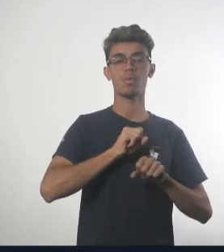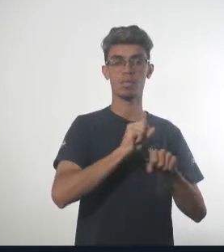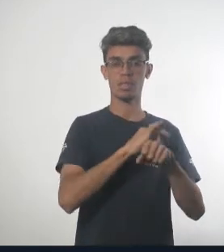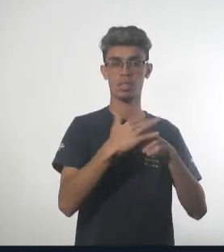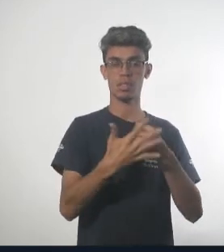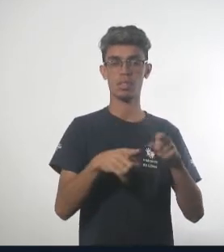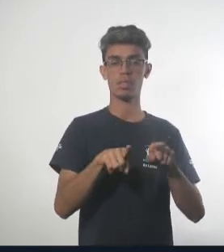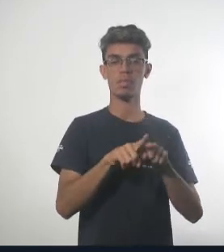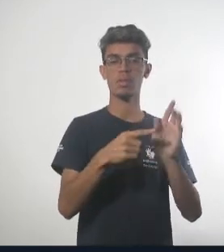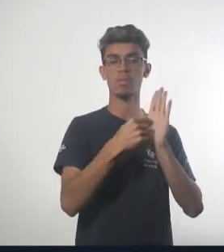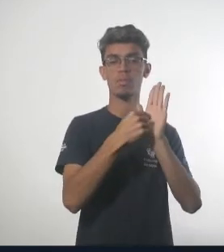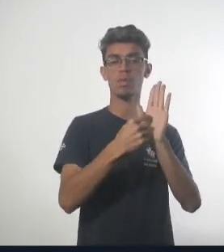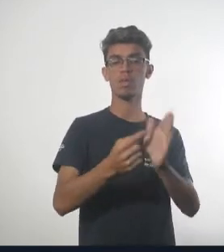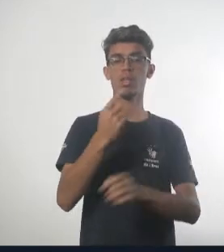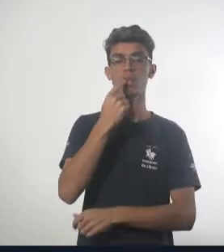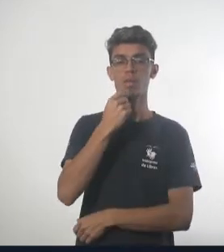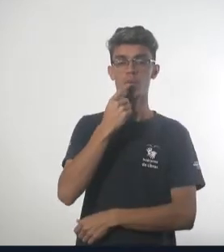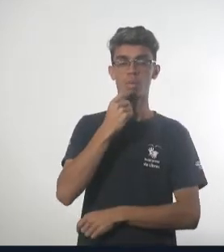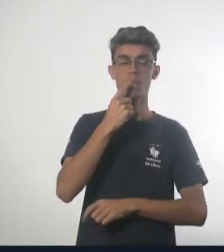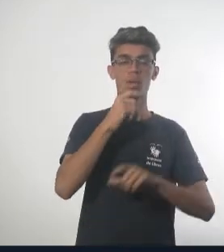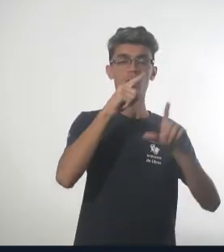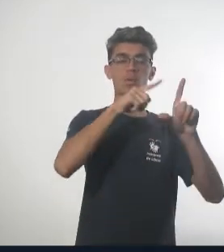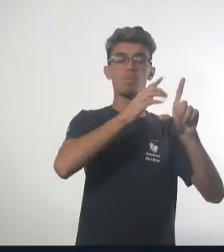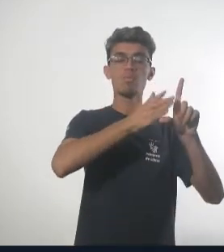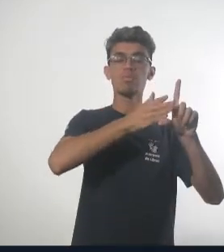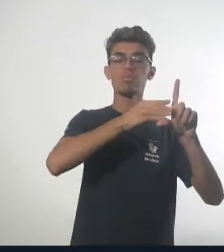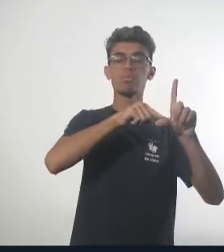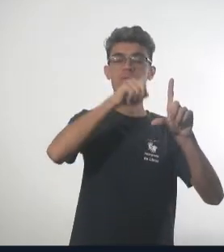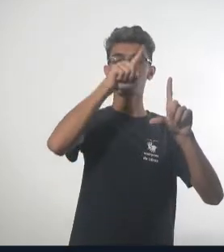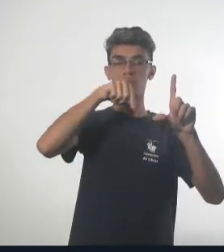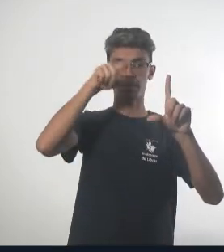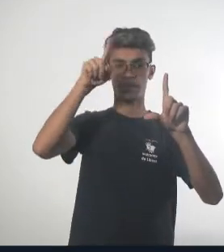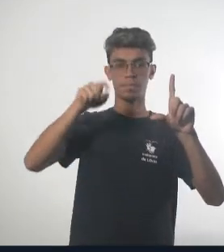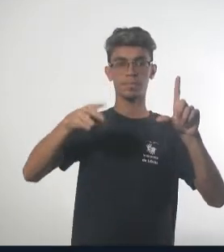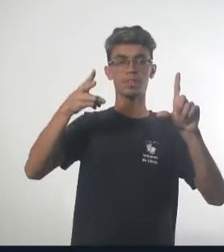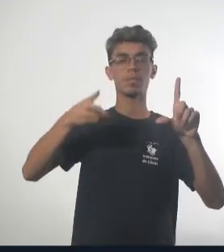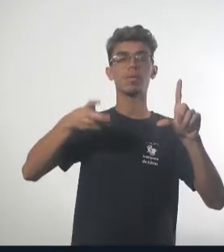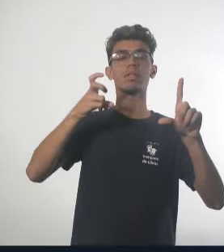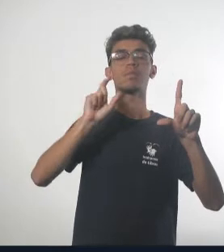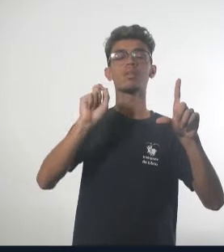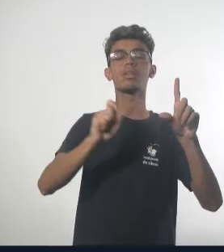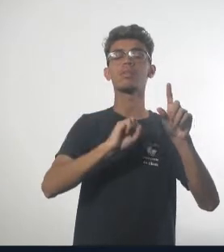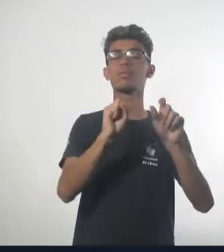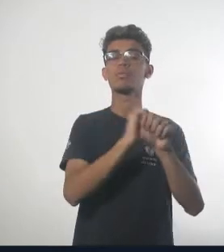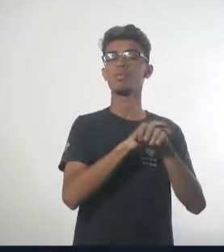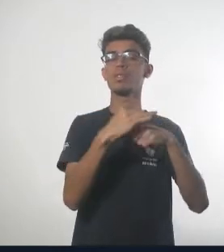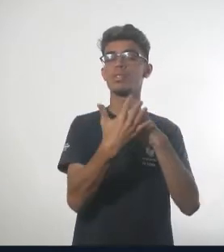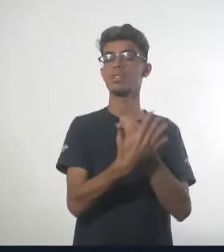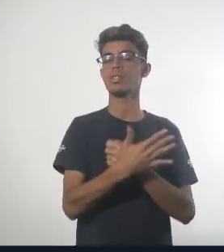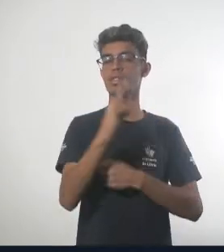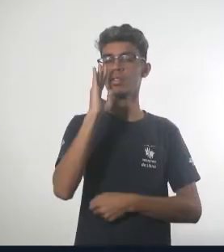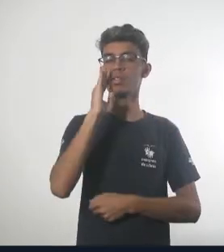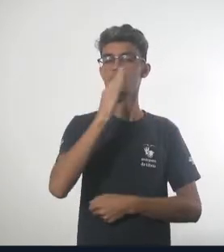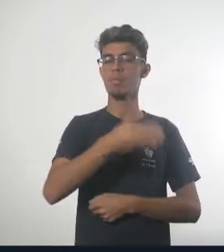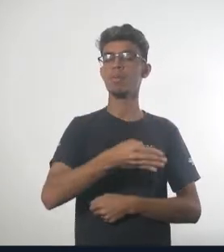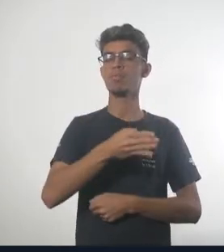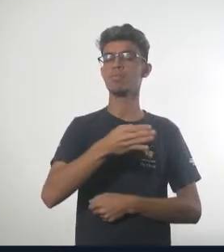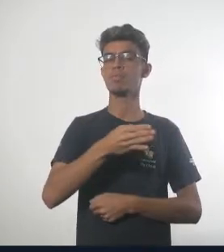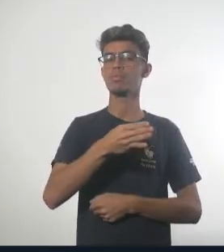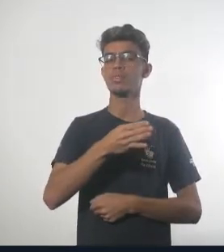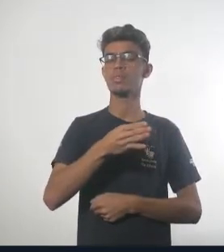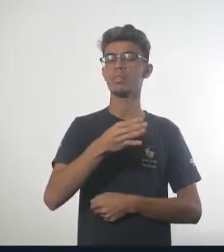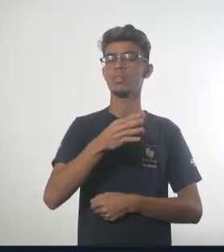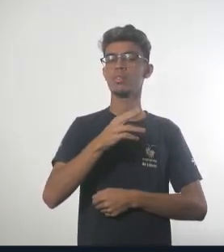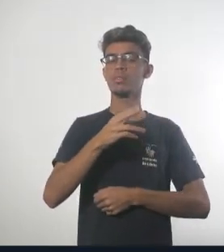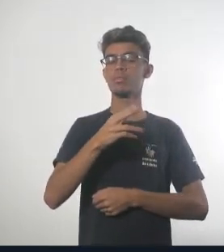em vermelho, nesse gráfico, e a gente percebe que a Covid-19 não é a principal causa de confirmação dessas síndromes respiratórias